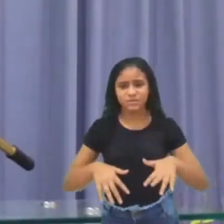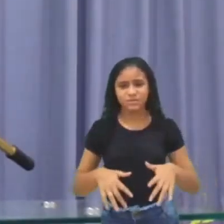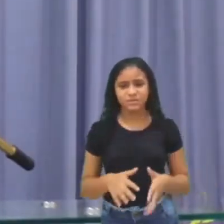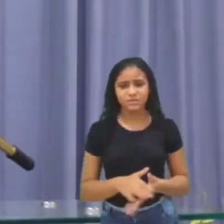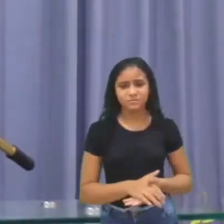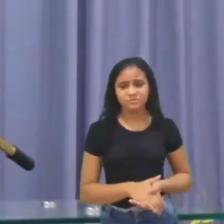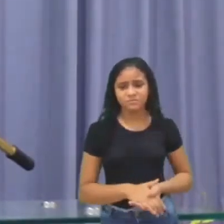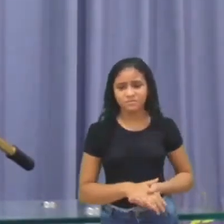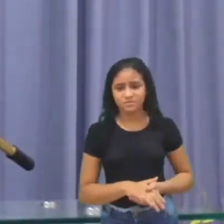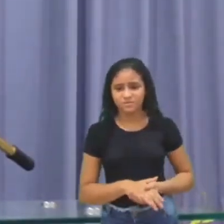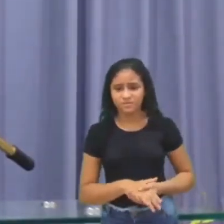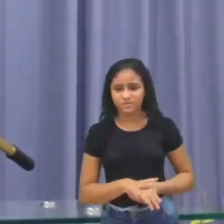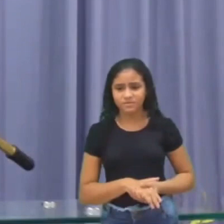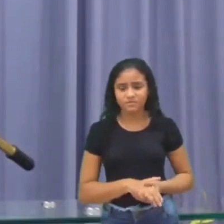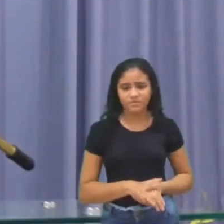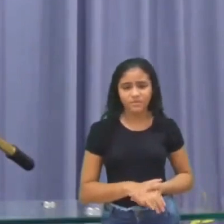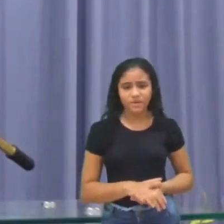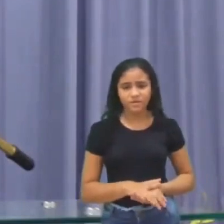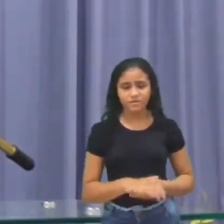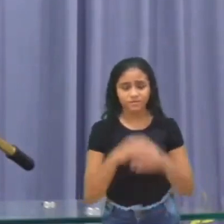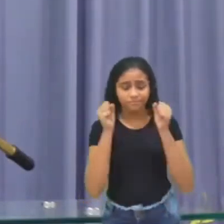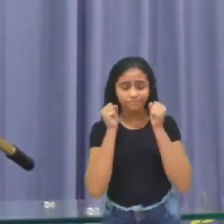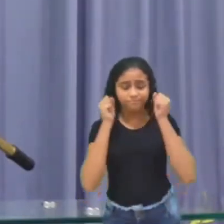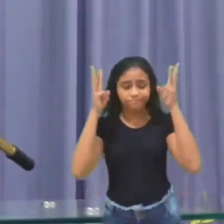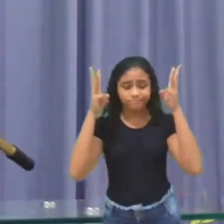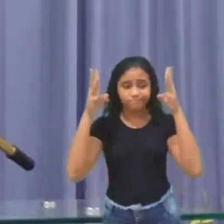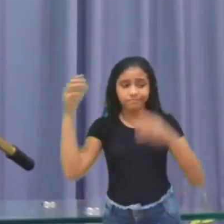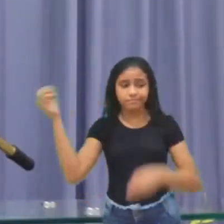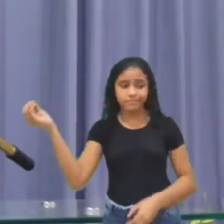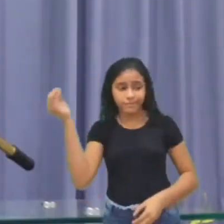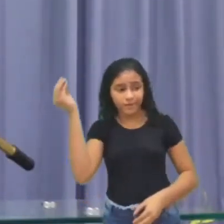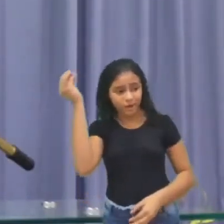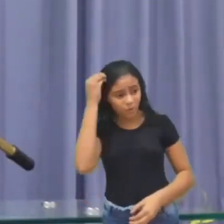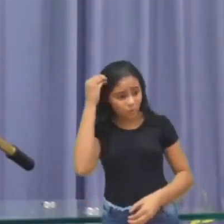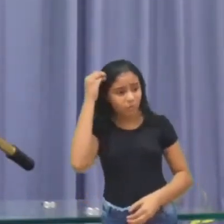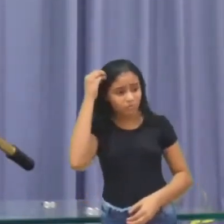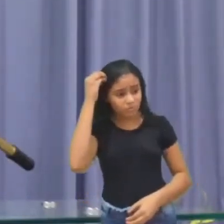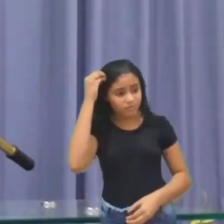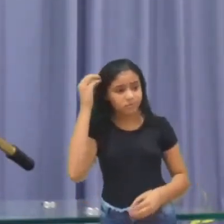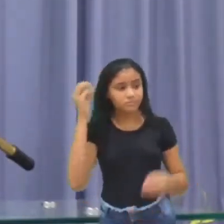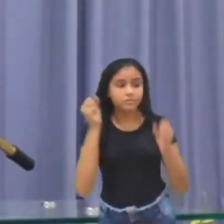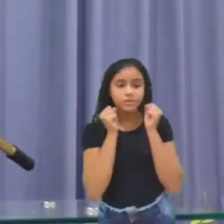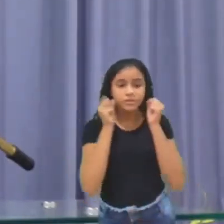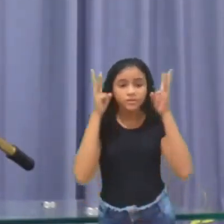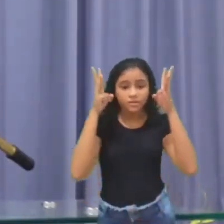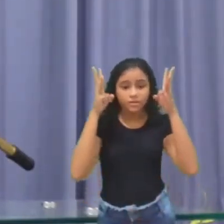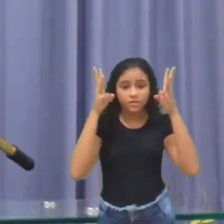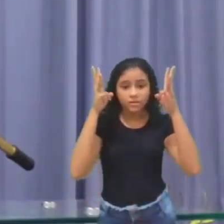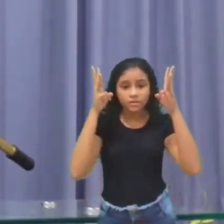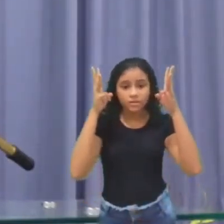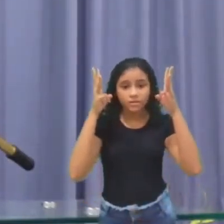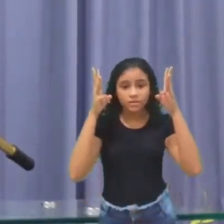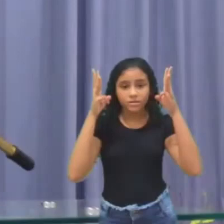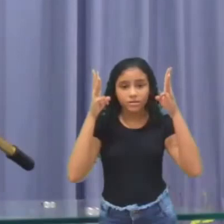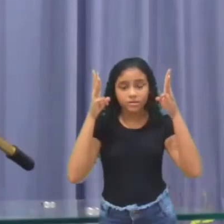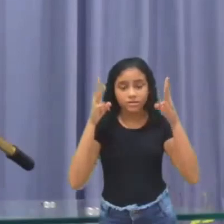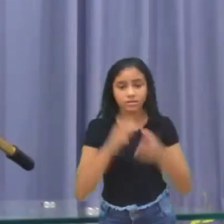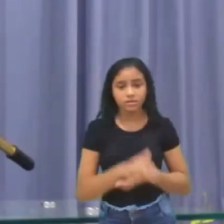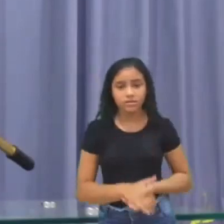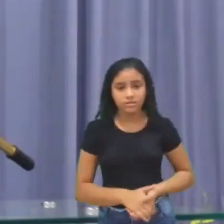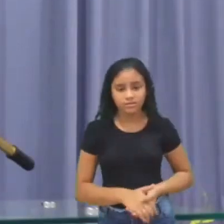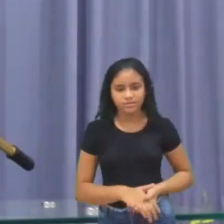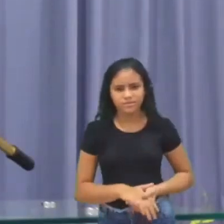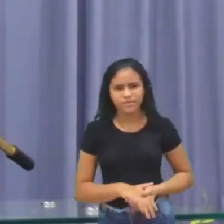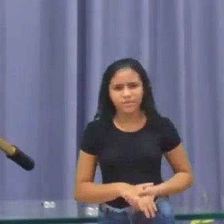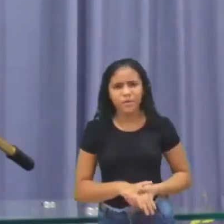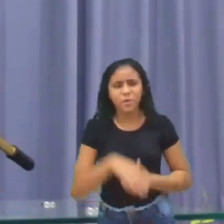é? Colocando a culpa em Moisés. E o caos se instalou de tal maneira que eles tentaram nomear